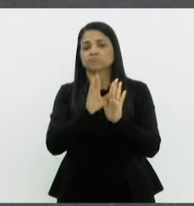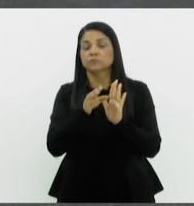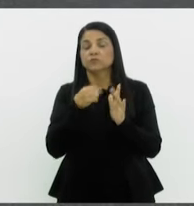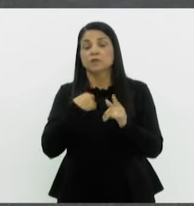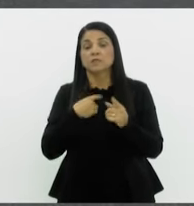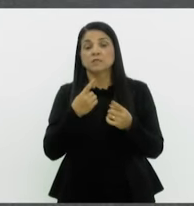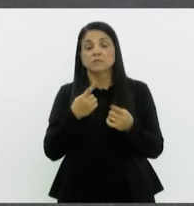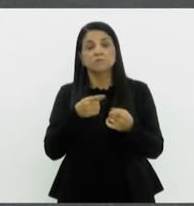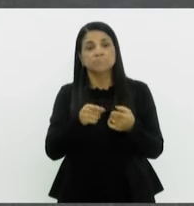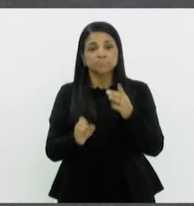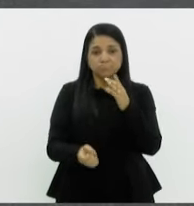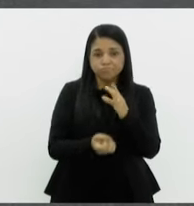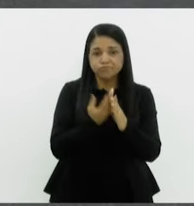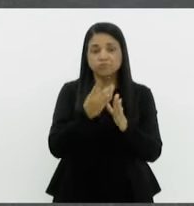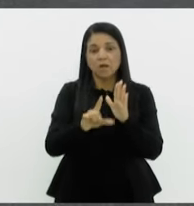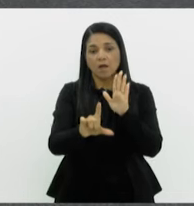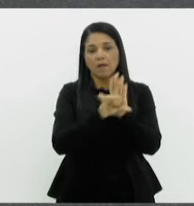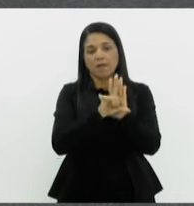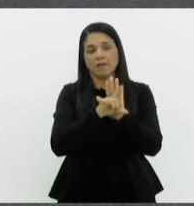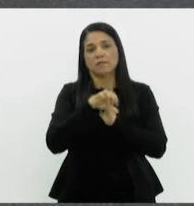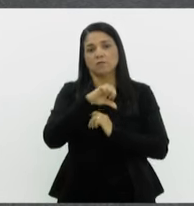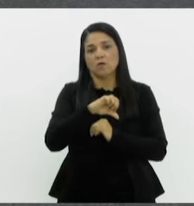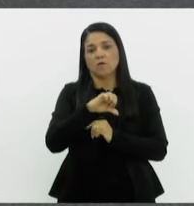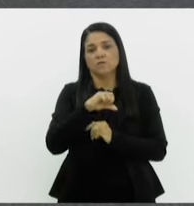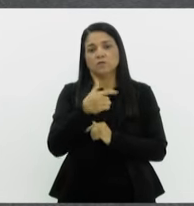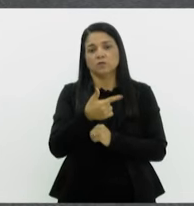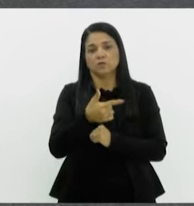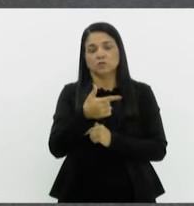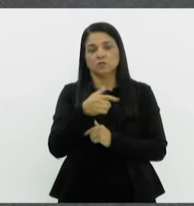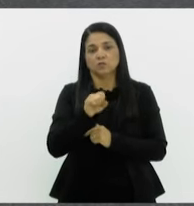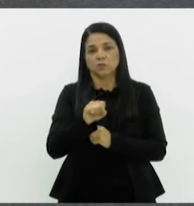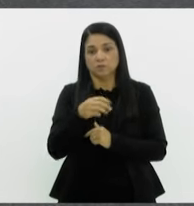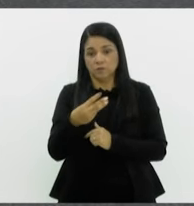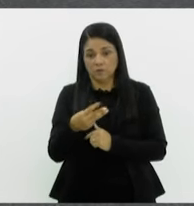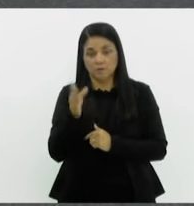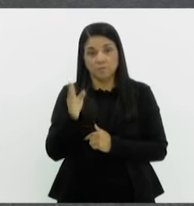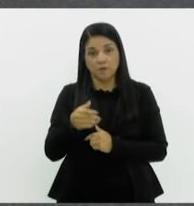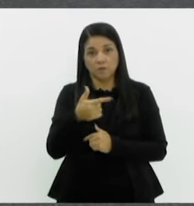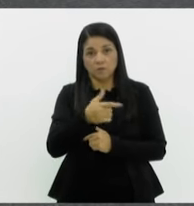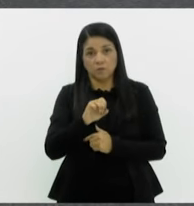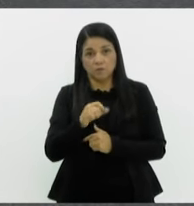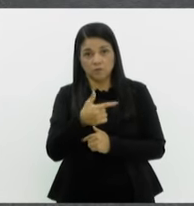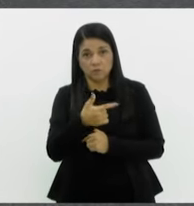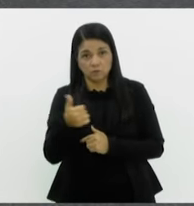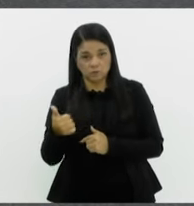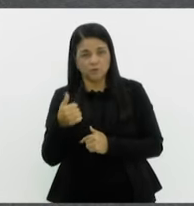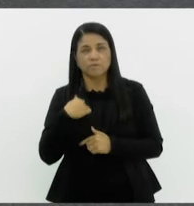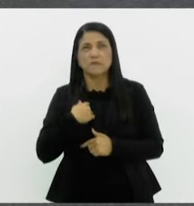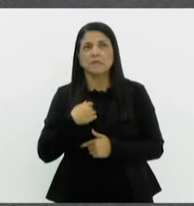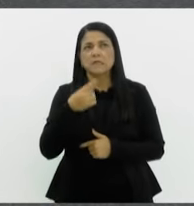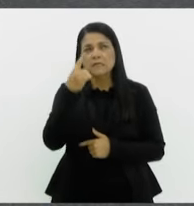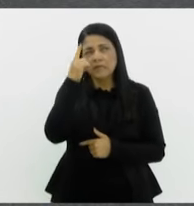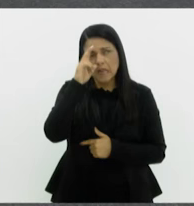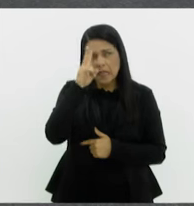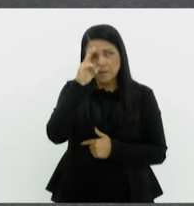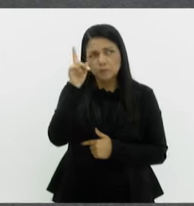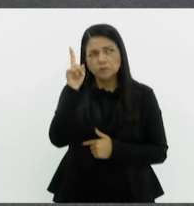9283 de 21, que, salvo erro de memória, era do deputado